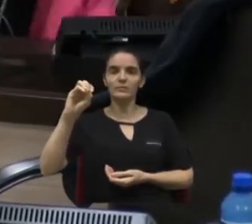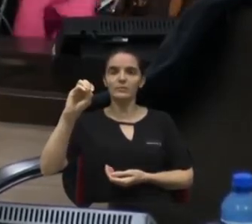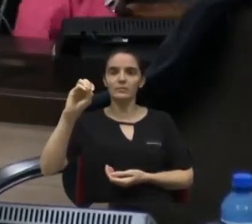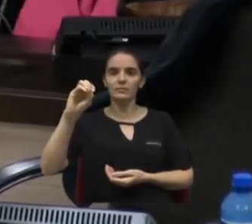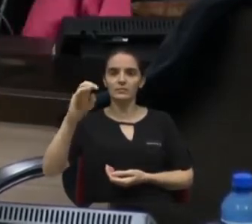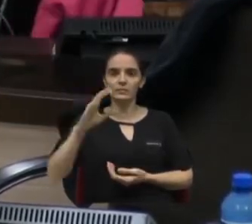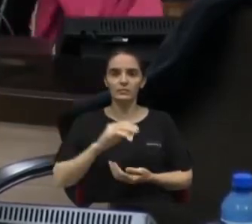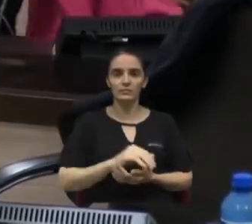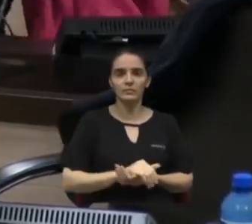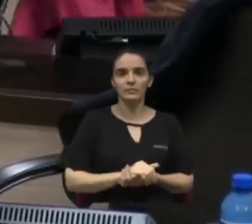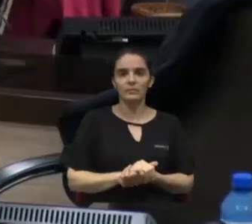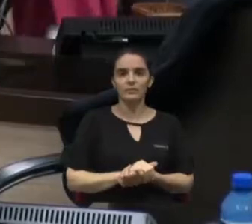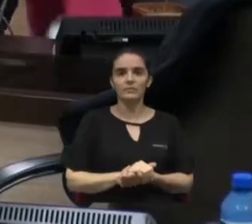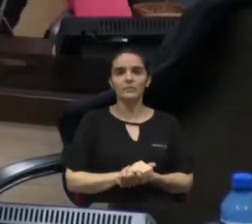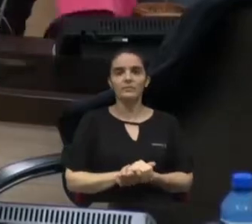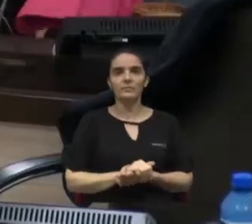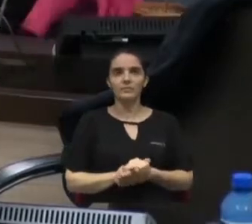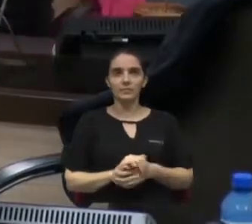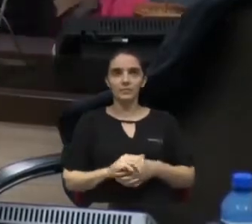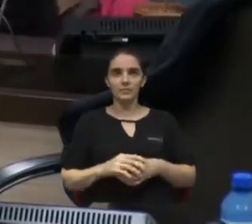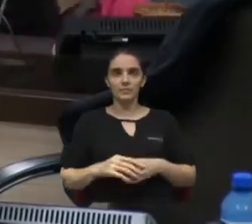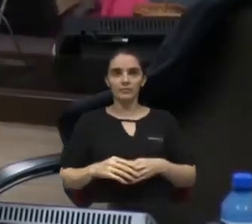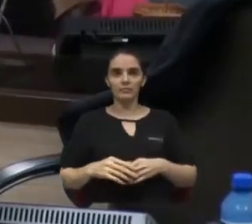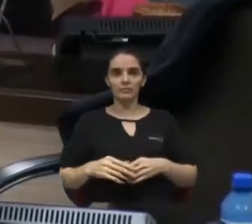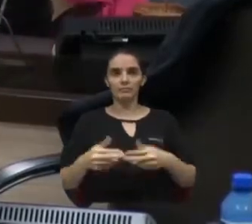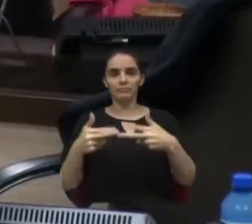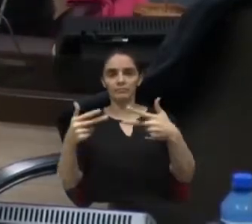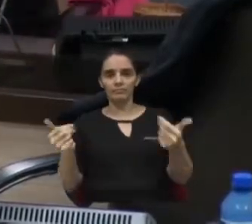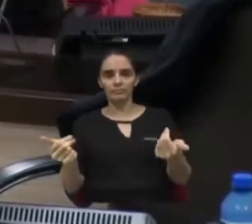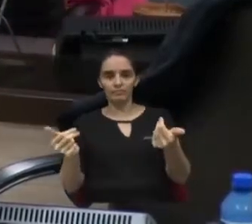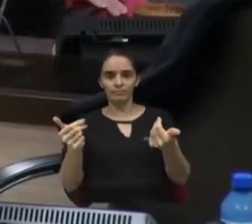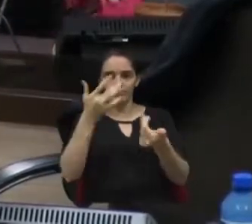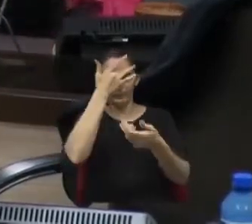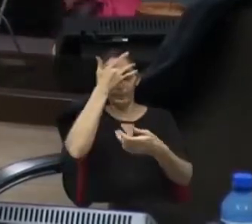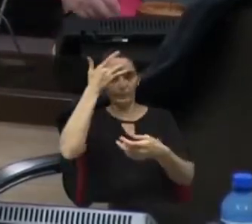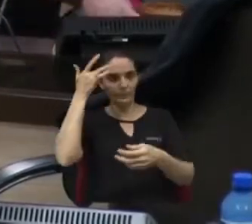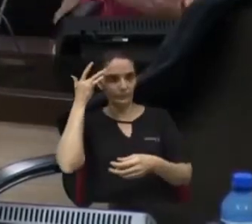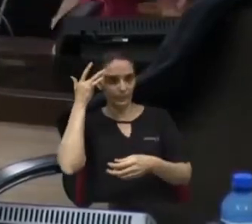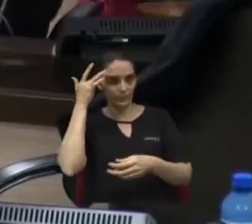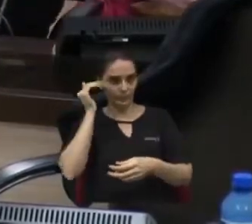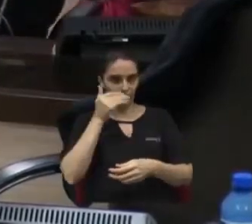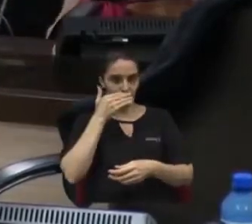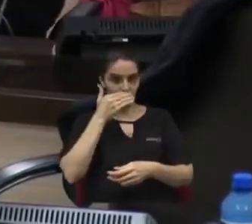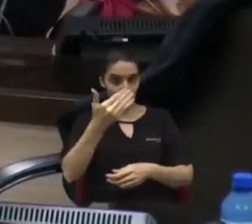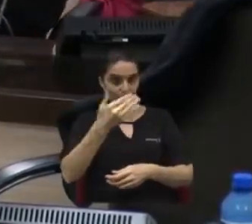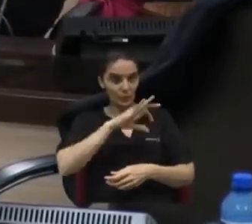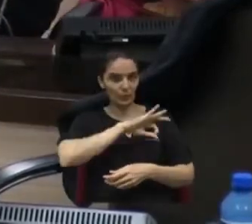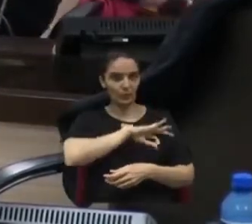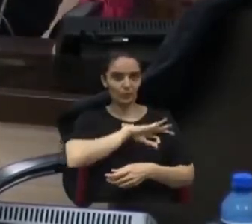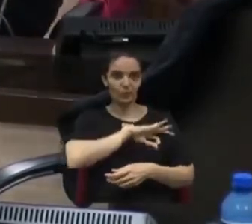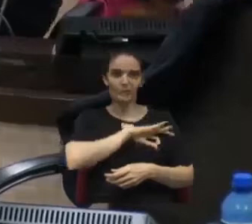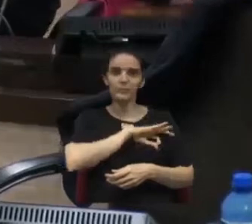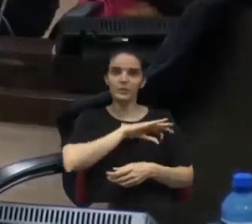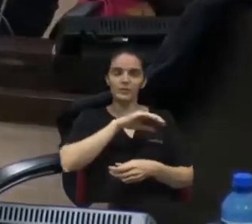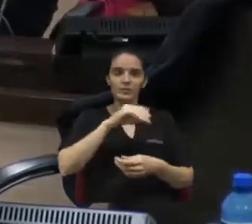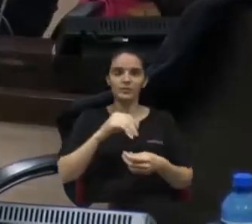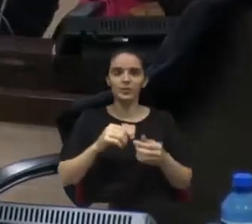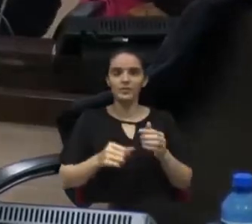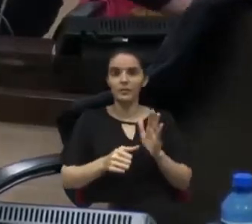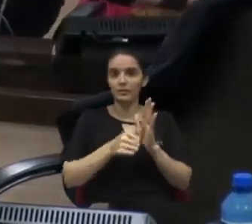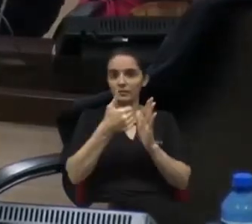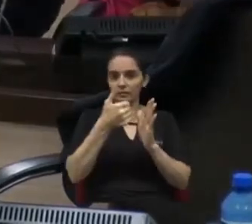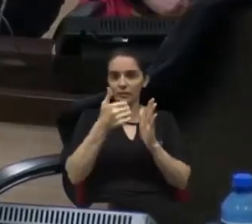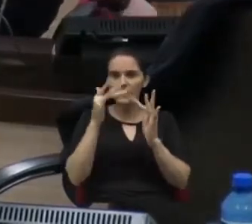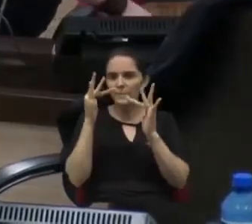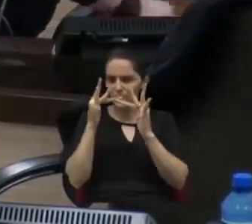viatura a parar não foi a viatura que foi contato por eu ter pedido e acionado essas pessoas. O primeiro contato, e é por